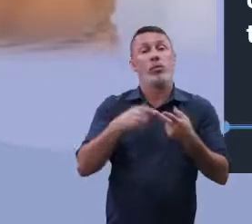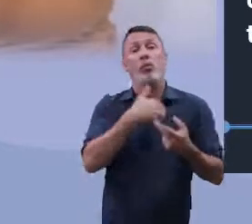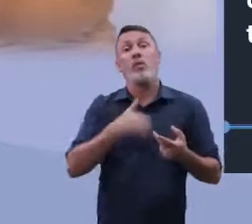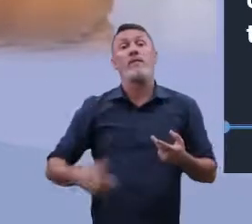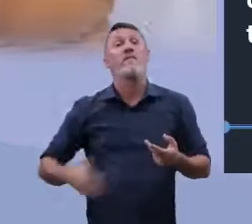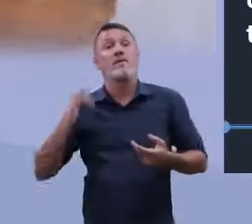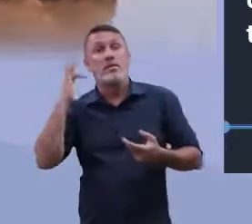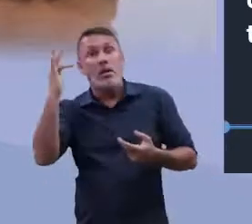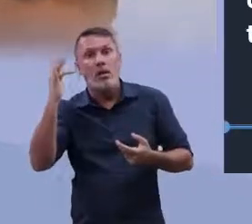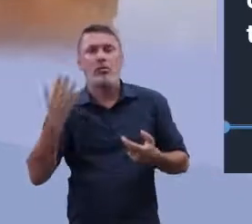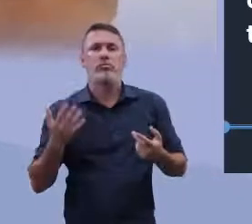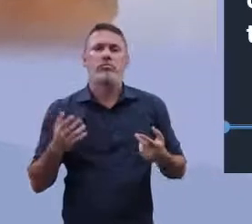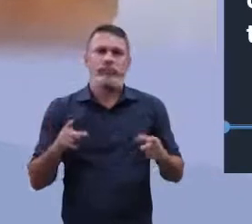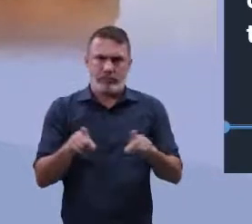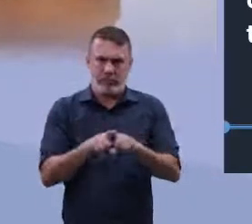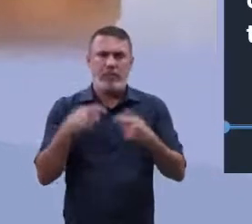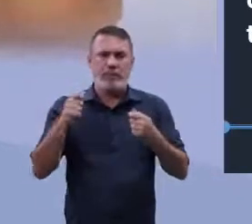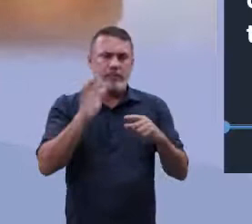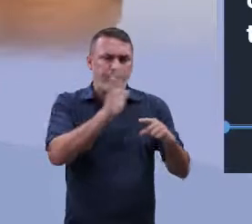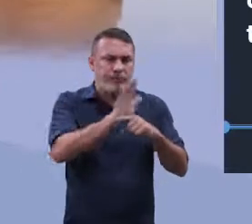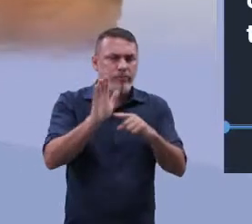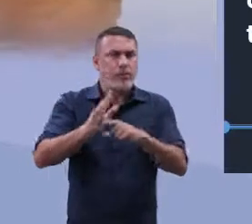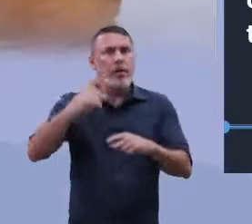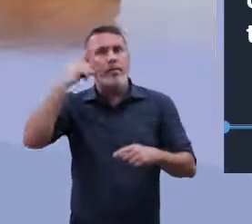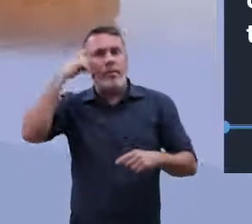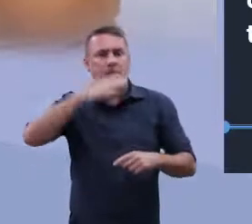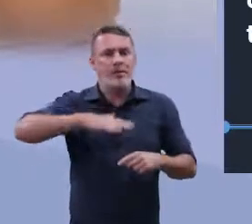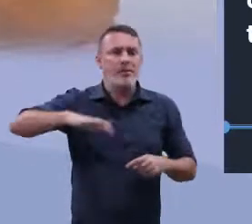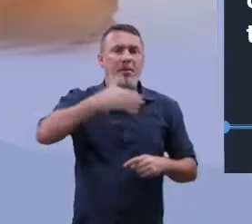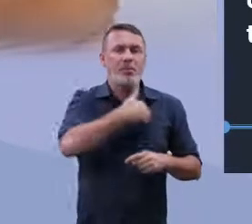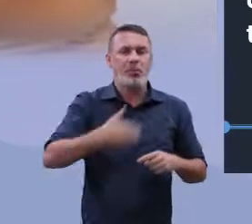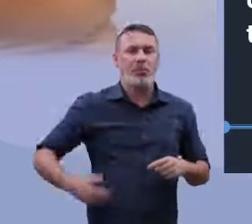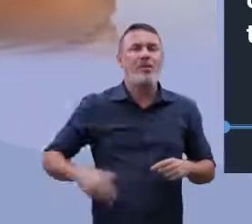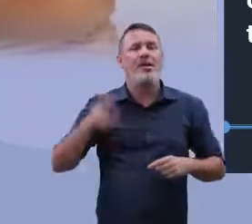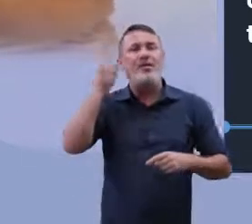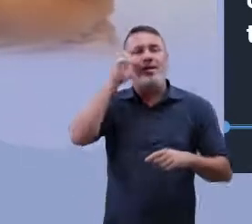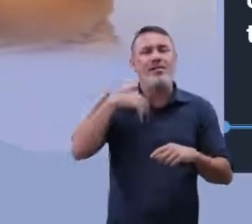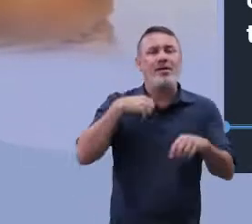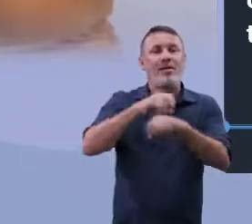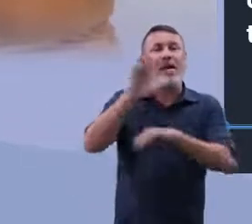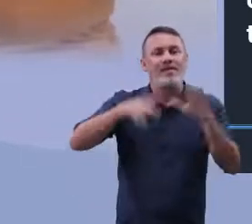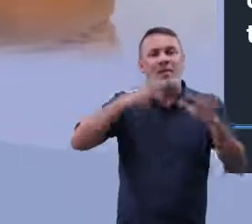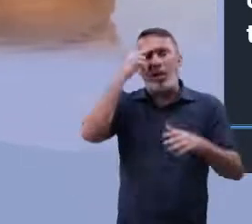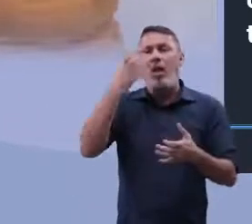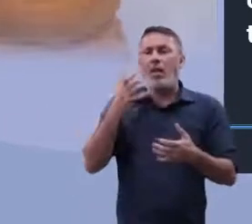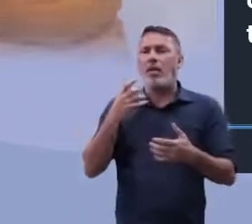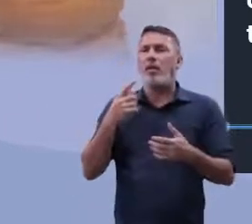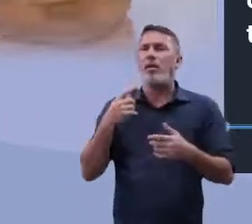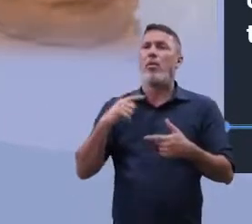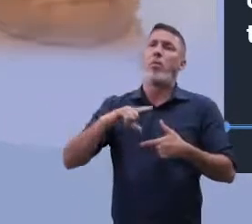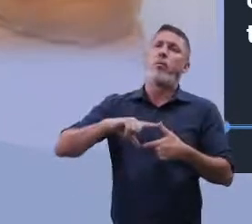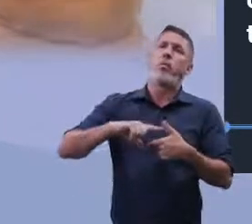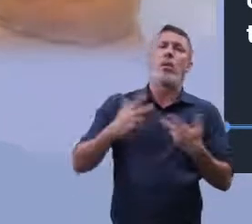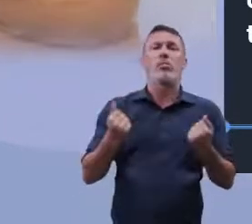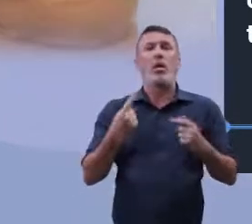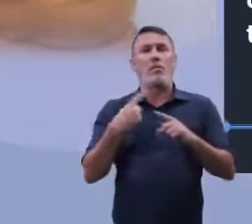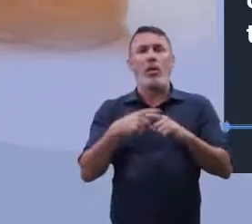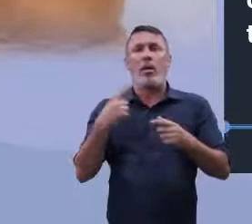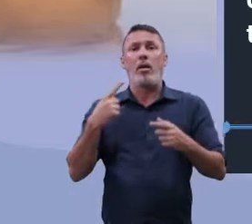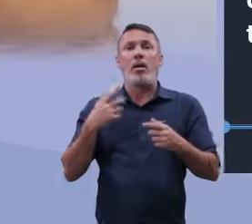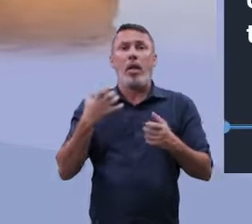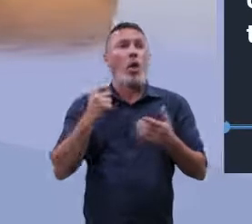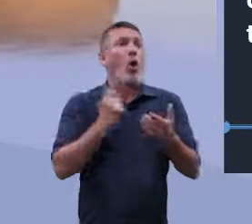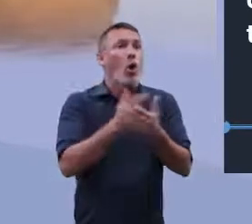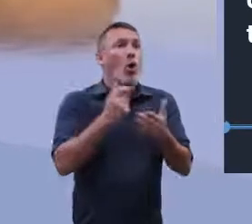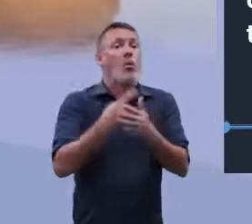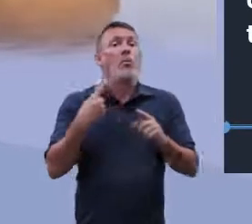isso aí. O governo federal deve investir, né, na ideia dos espaços públicos. Lembra que eu falei com vocês que às vezes as pessoas querem comprar, querem ter